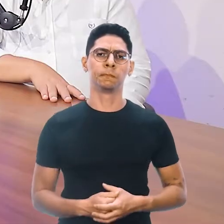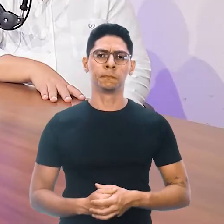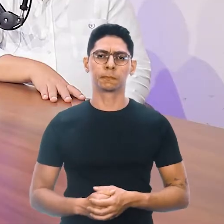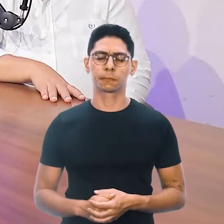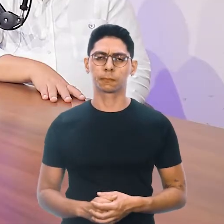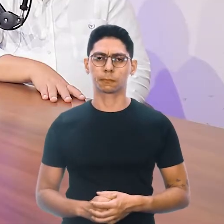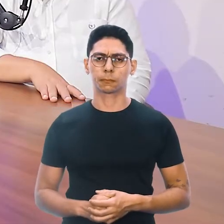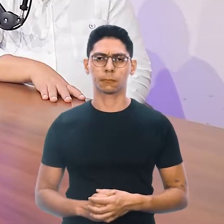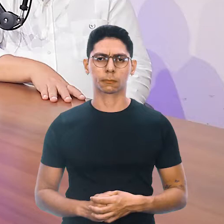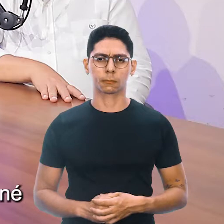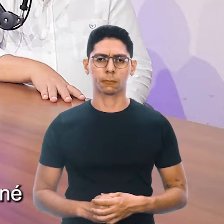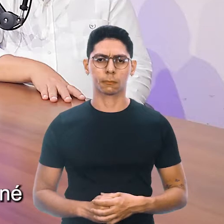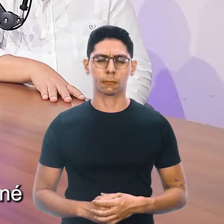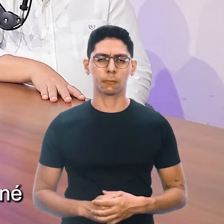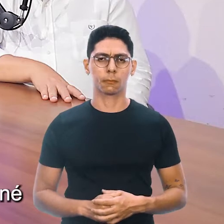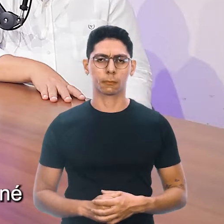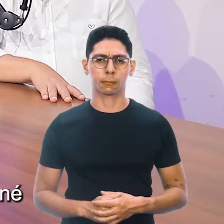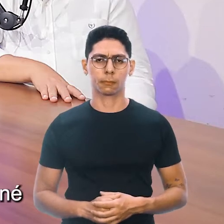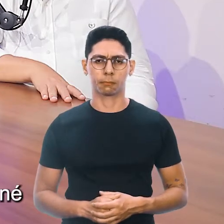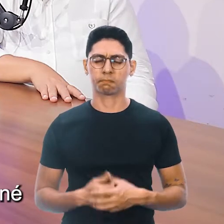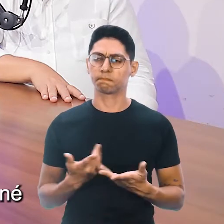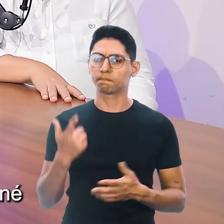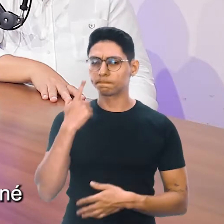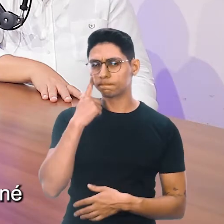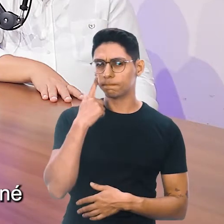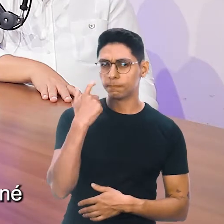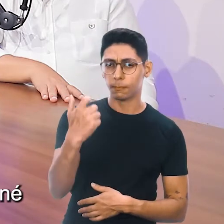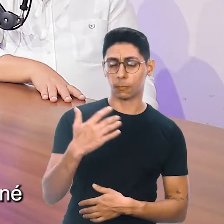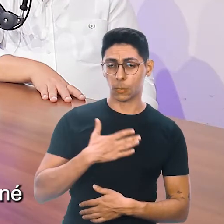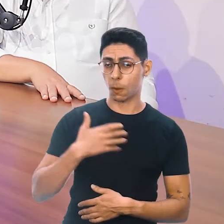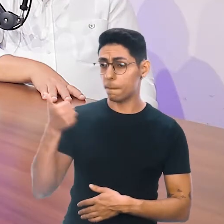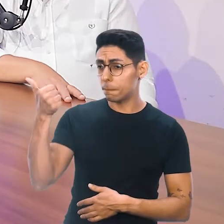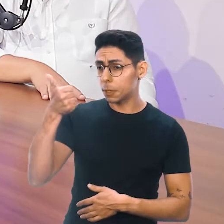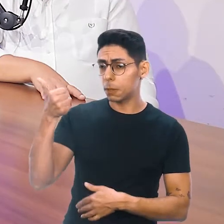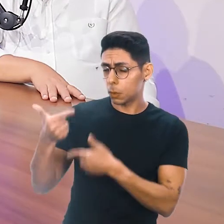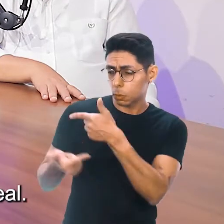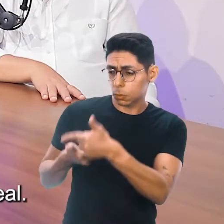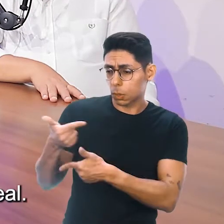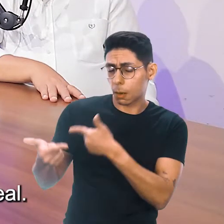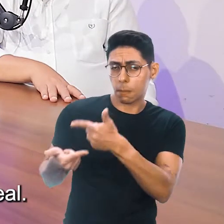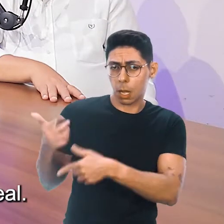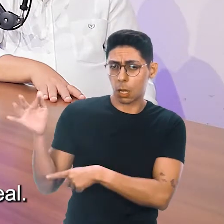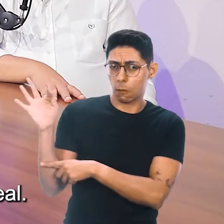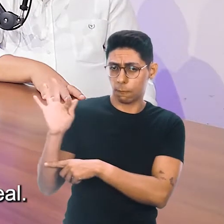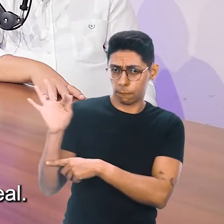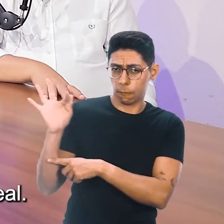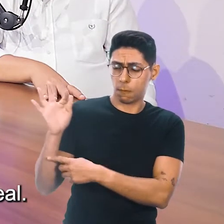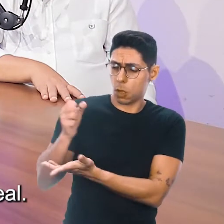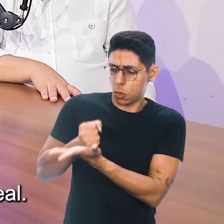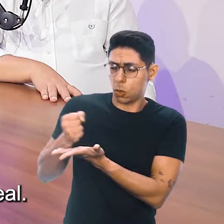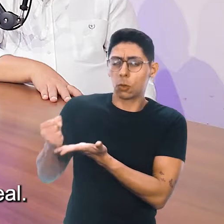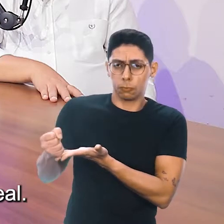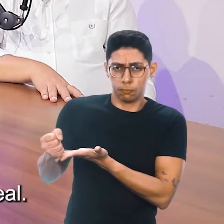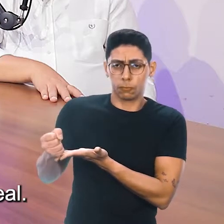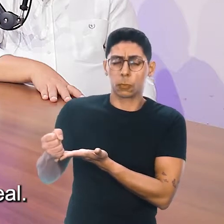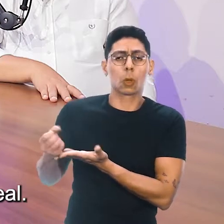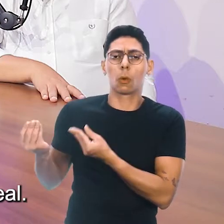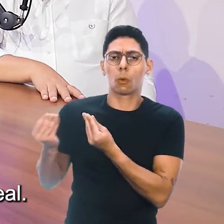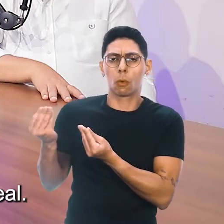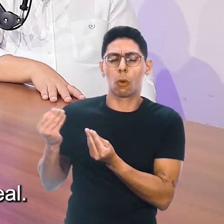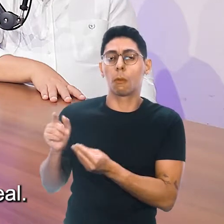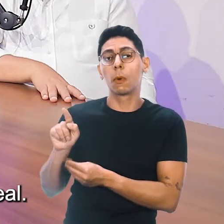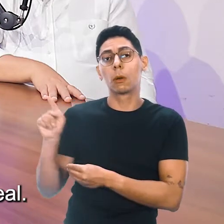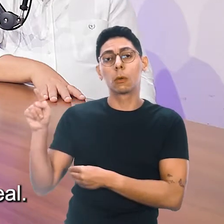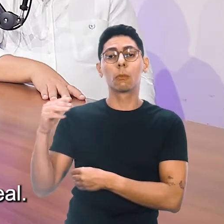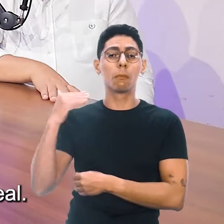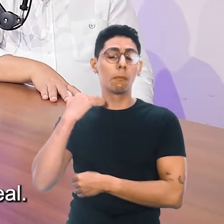Olha, Antônio, é interessante. Eu tive o meu primeiro emprego formal, né, de carteira assinada e tal, num banco